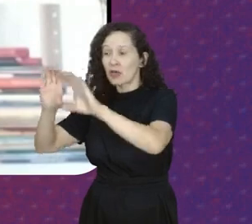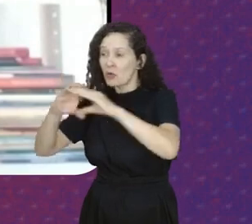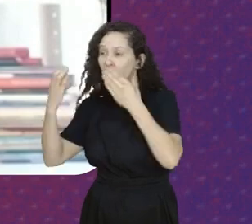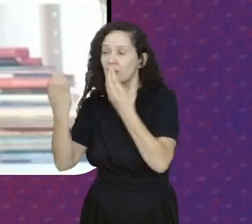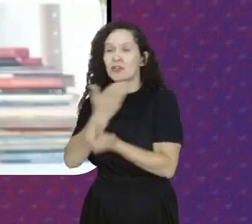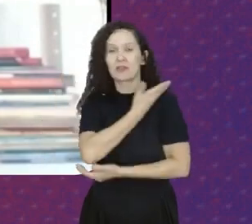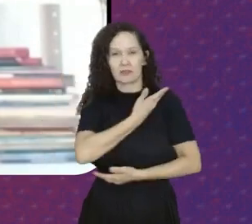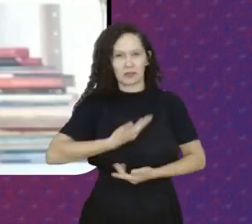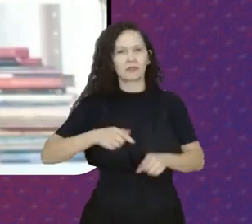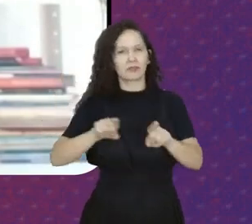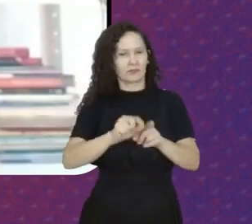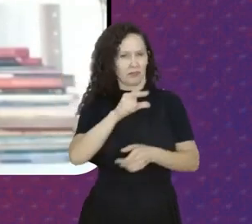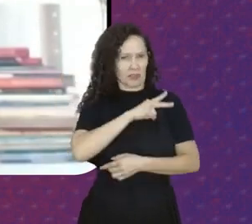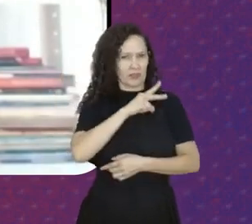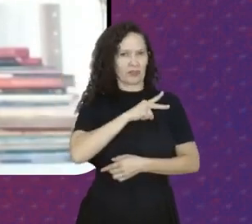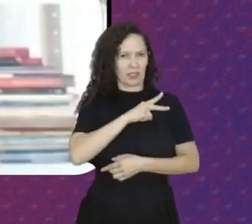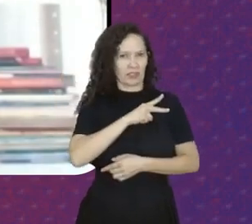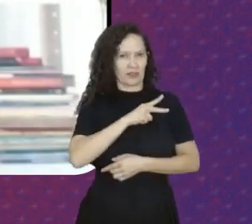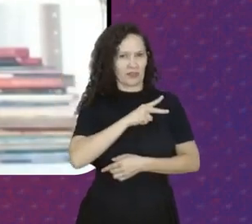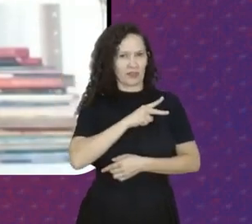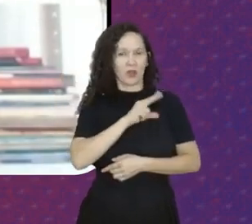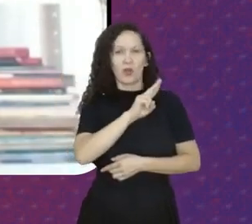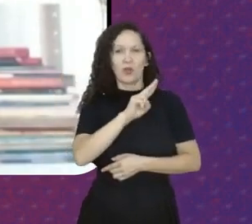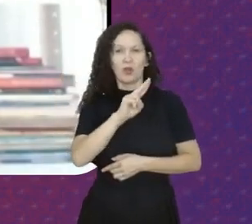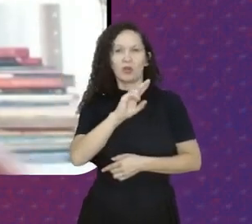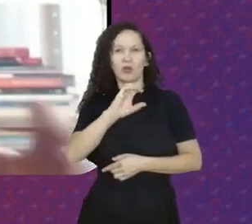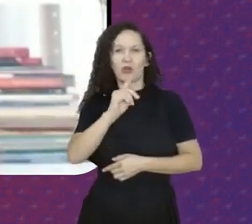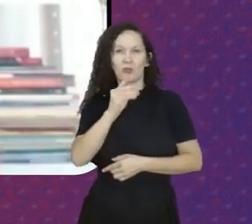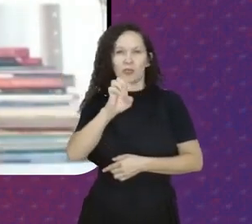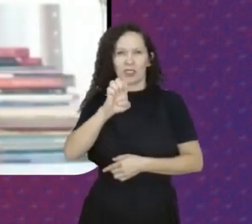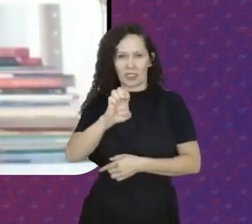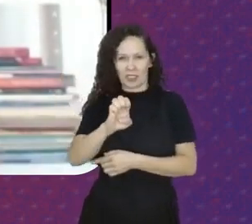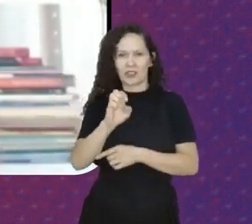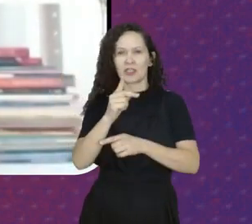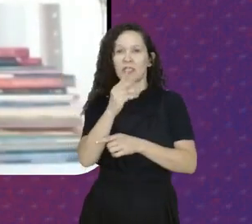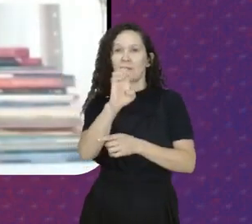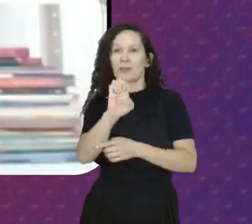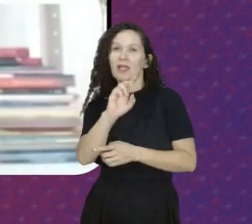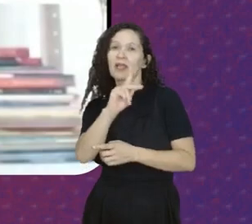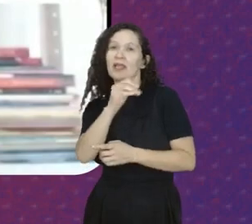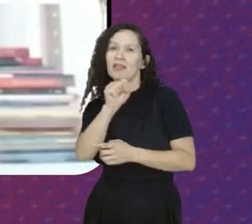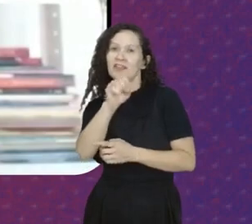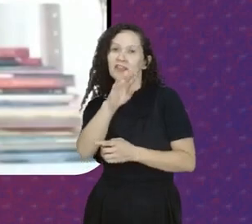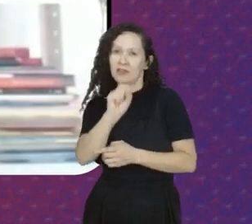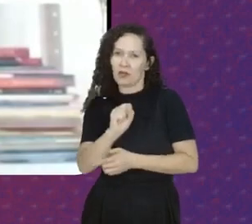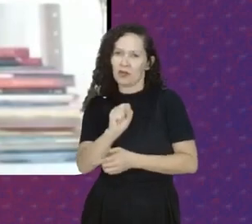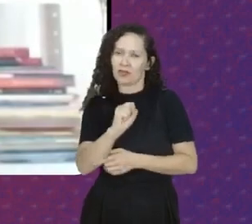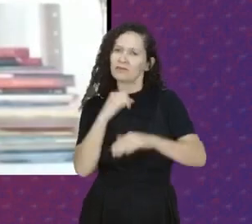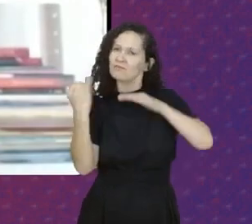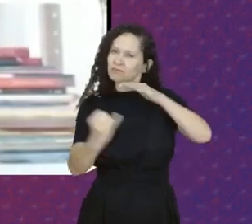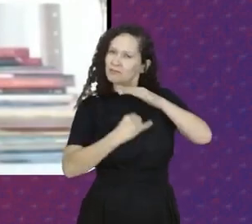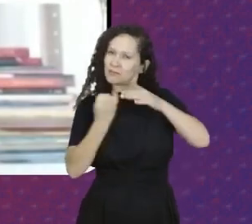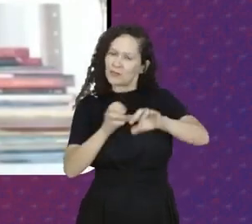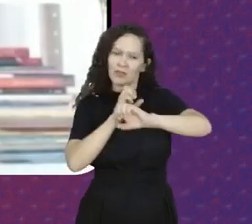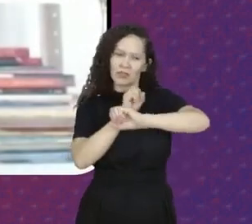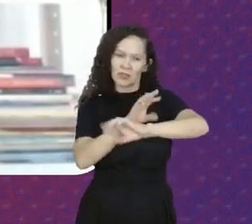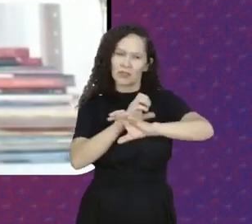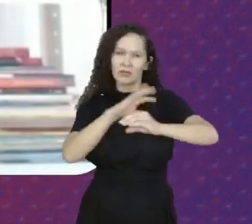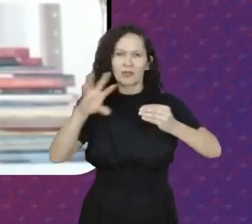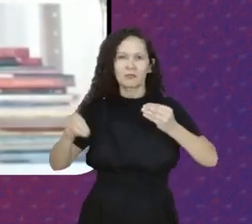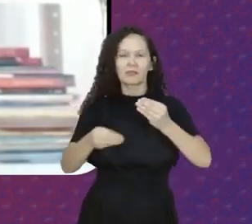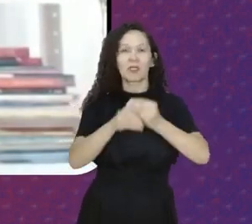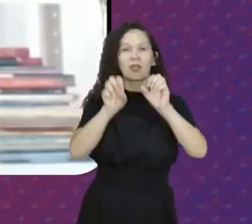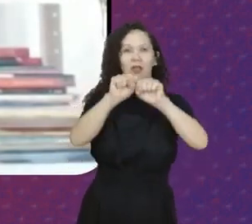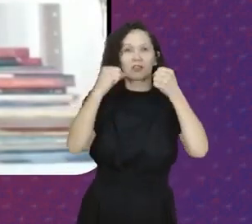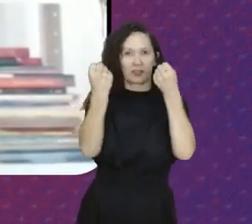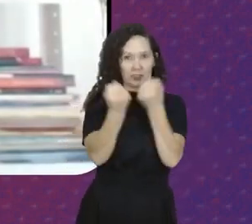públicos e privados, nomeados de creche pré-escola, consideradas instituições educacionais que integram